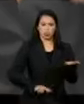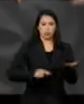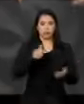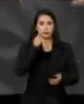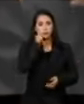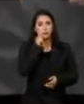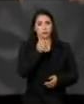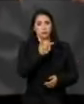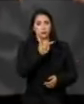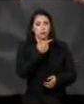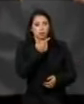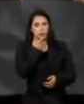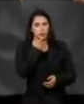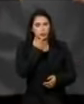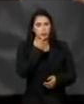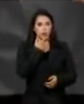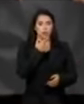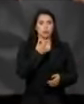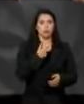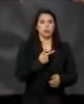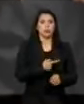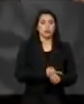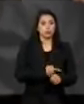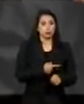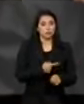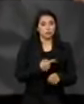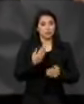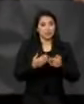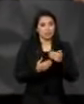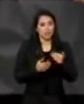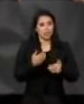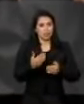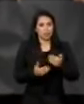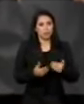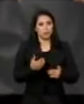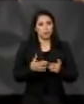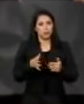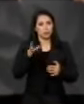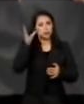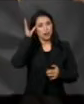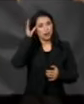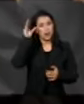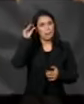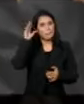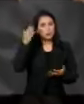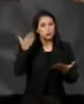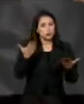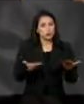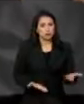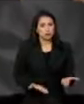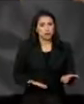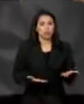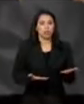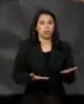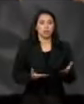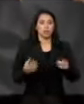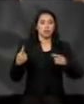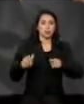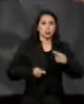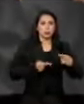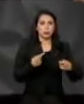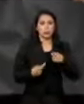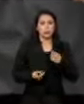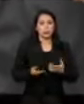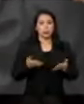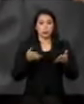que o tempo também tem sua utilidade no sentido de amadurecer, de possibilitar a amplitude e o aumento do debate com a participação mais